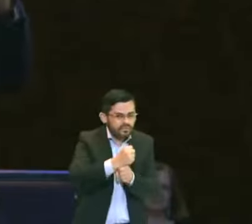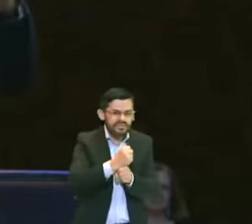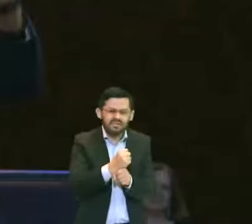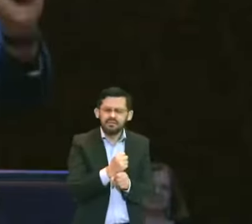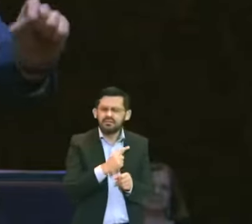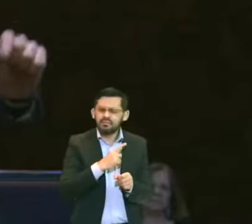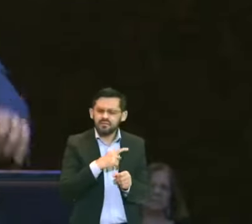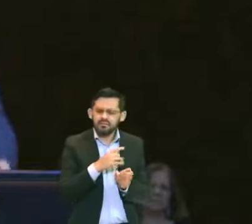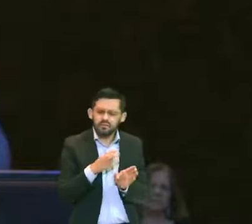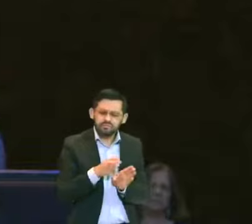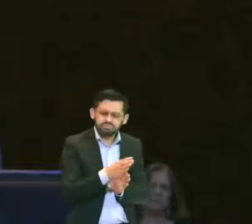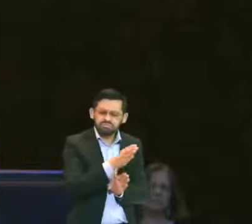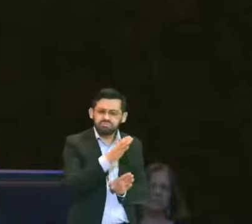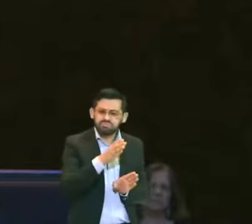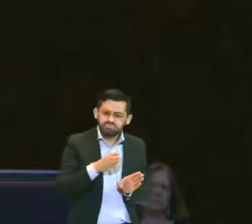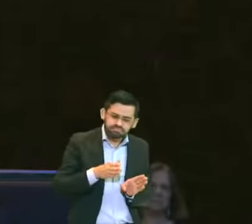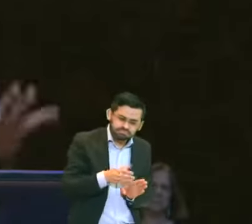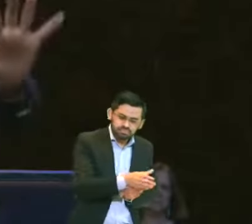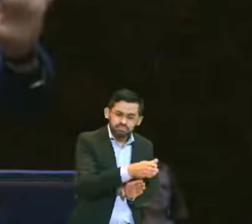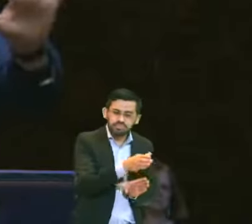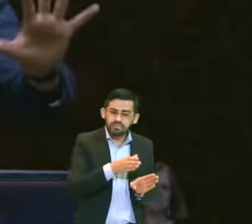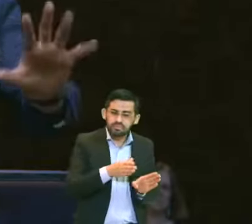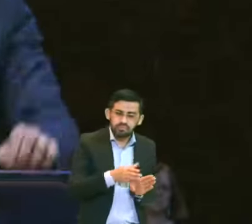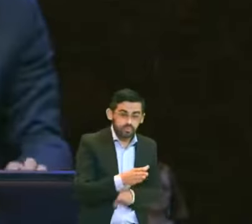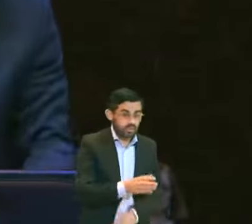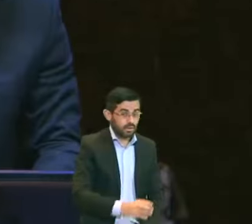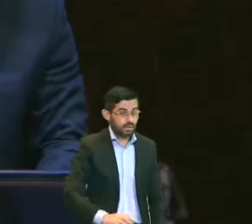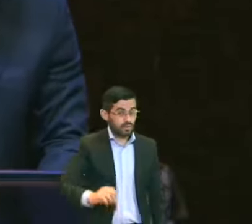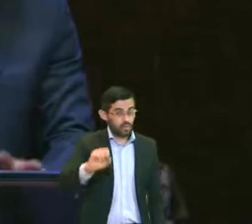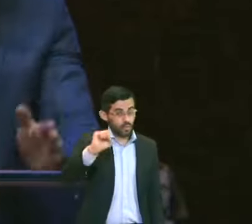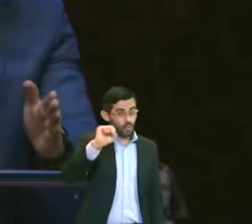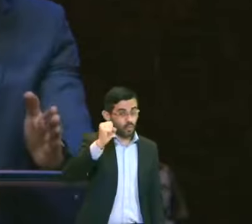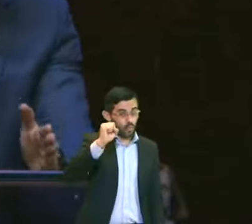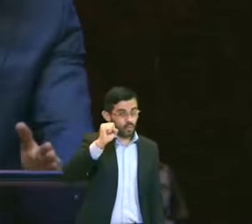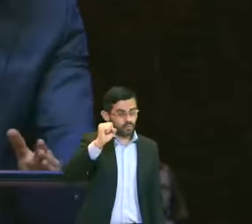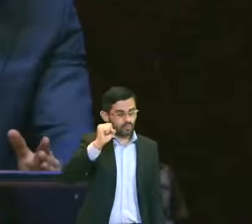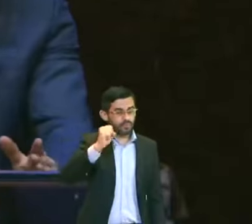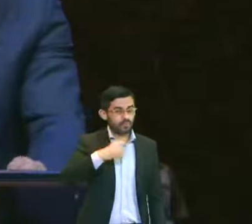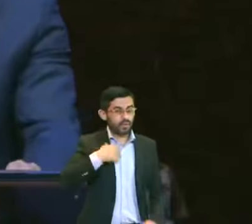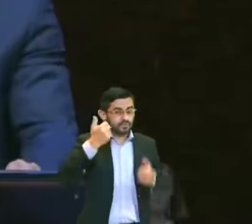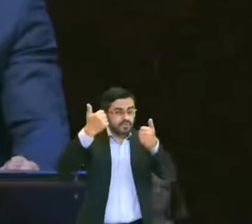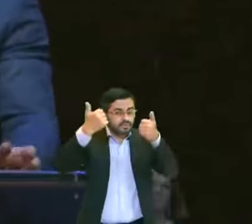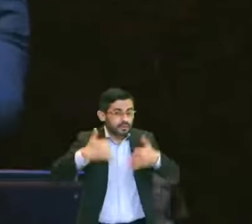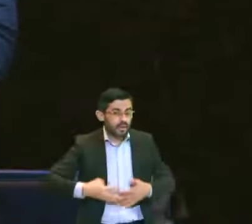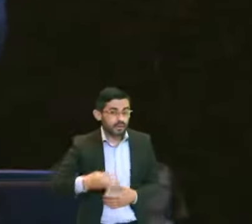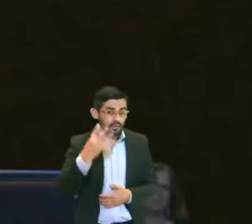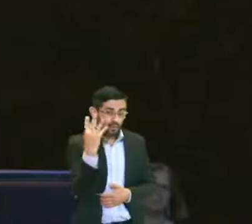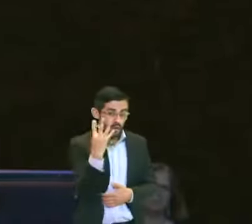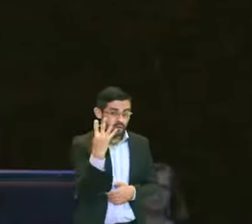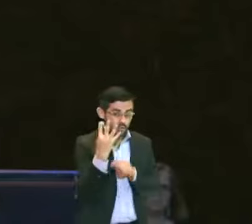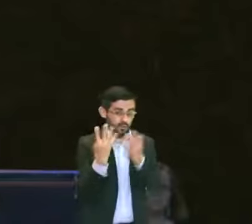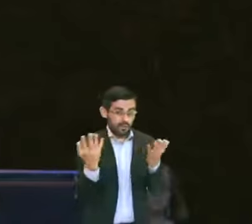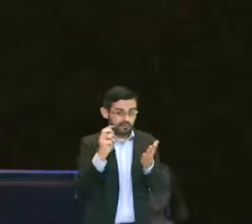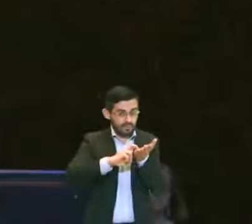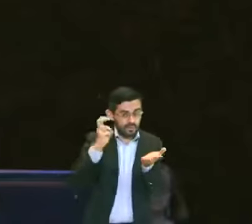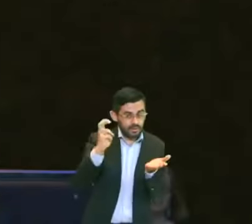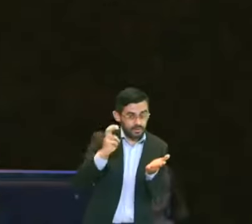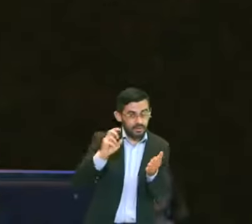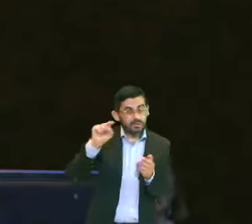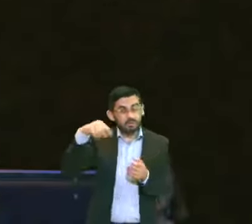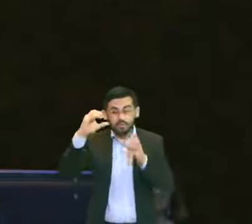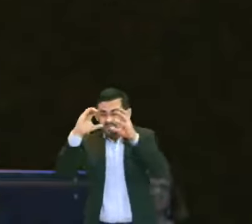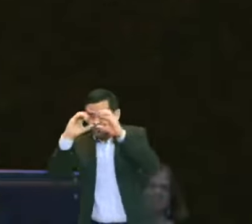conselhos práticos. São 8. Eu quero falar de 4 hoje de manhã e 4 hoje à